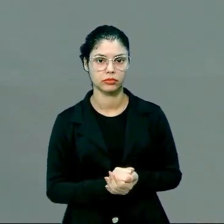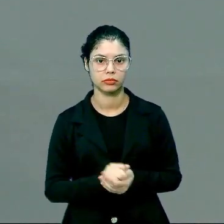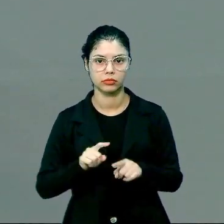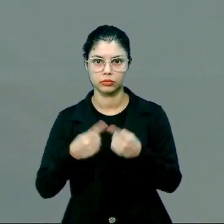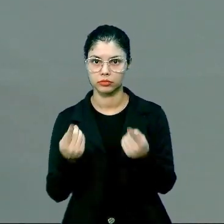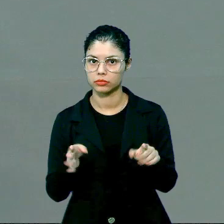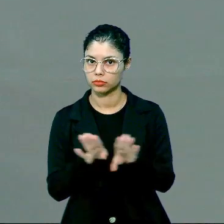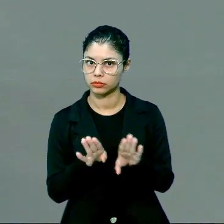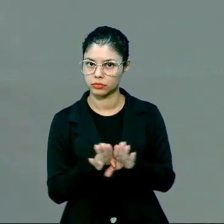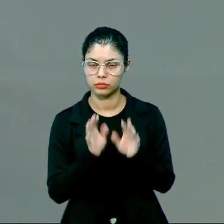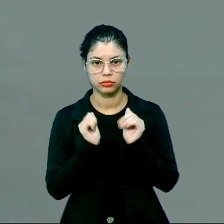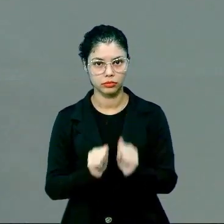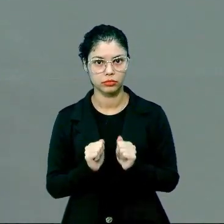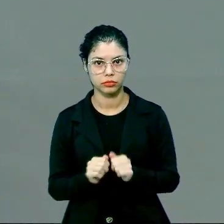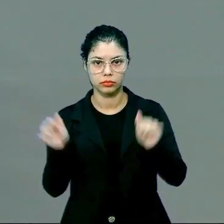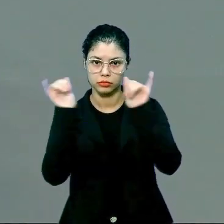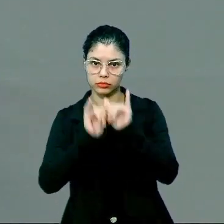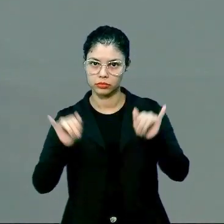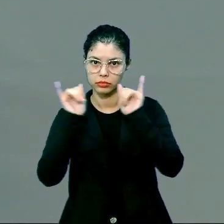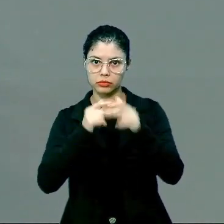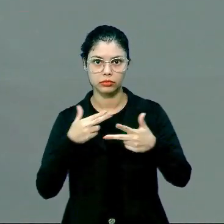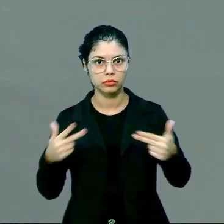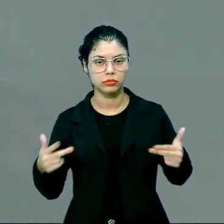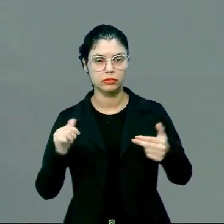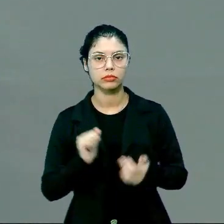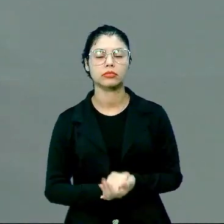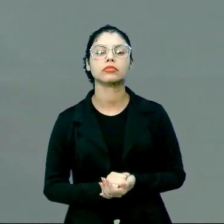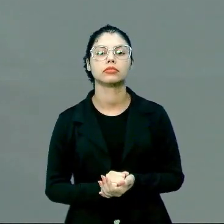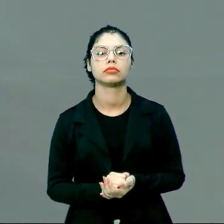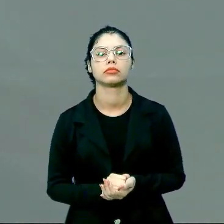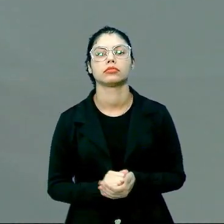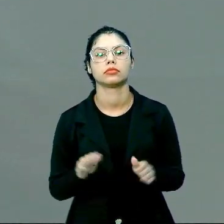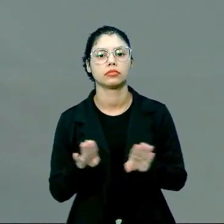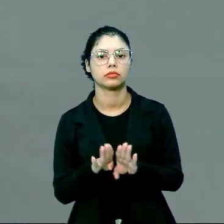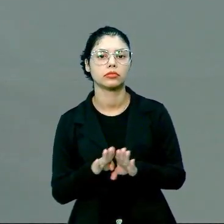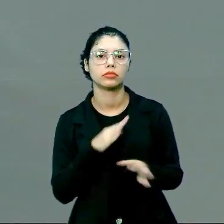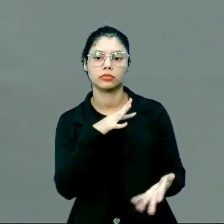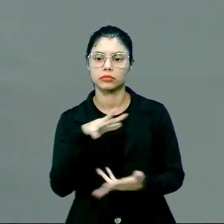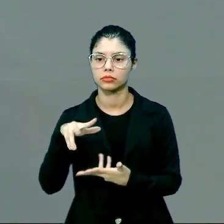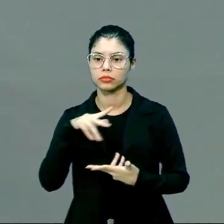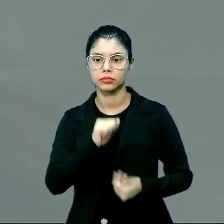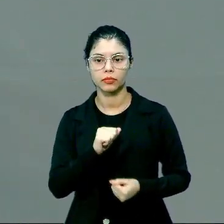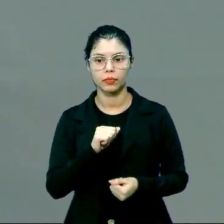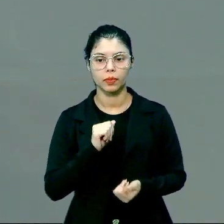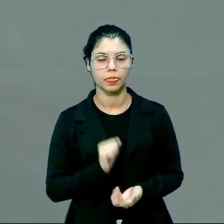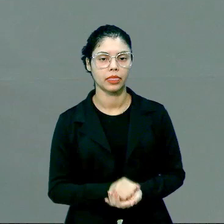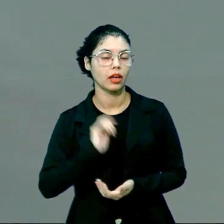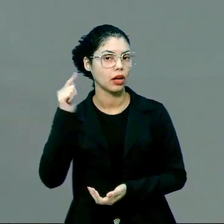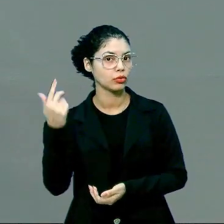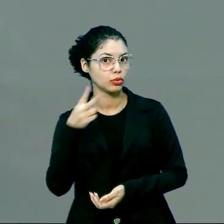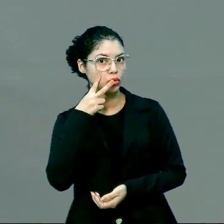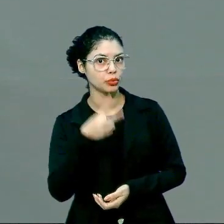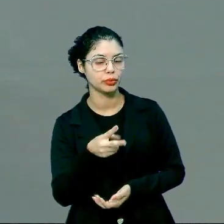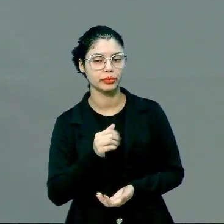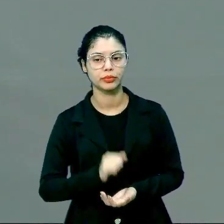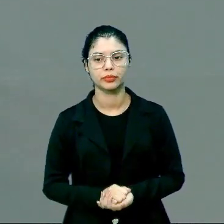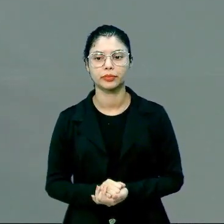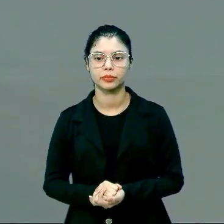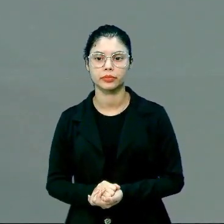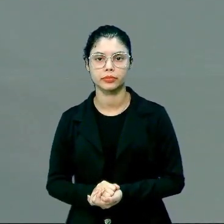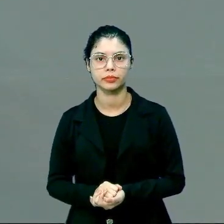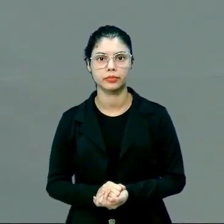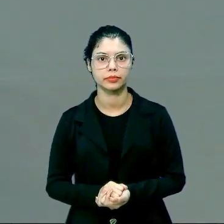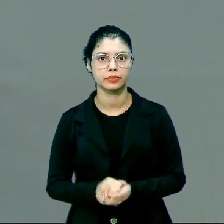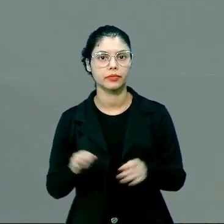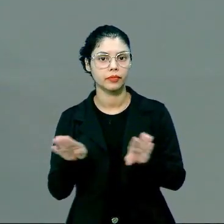também podemos divulgar as coisas e ela de um lado do mundo e ser visto no outro lado do mundo, em tempo